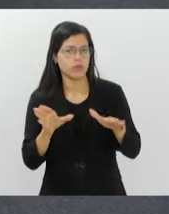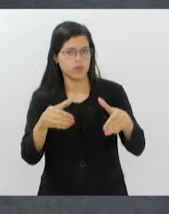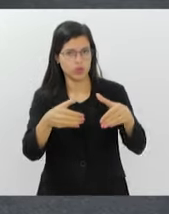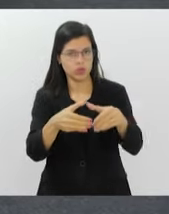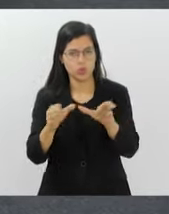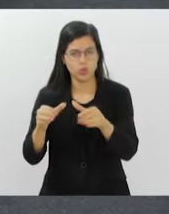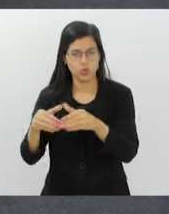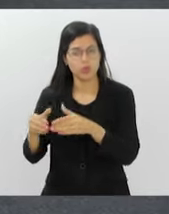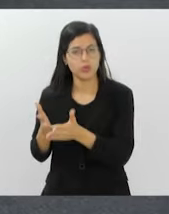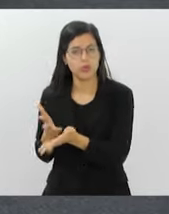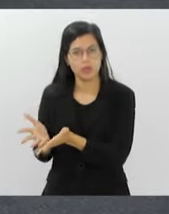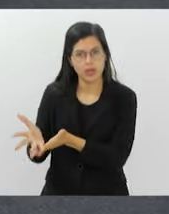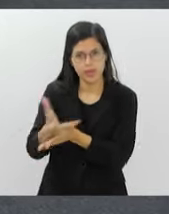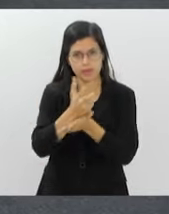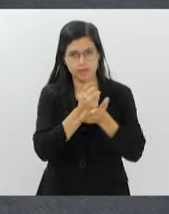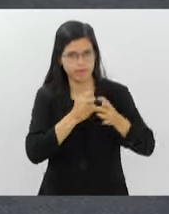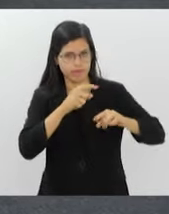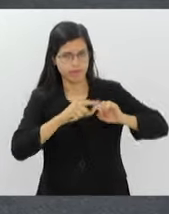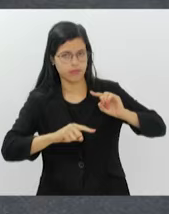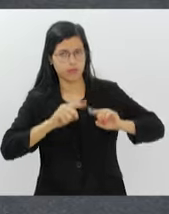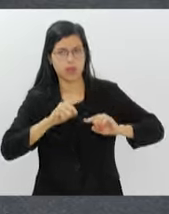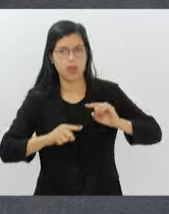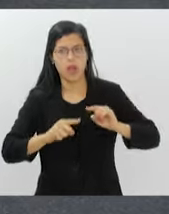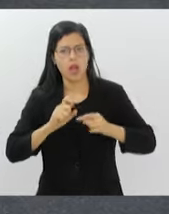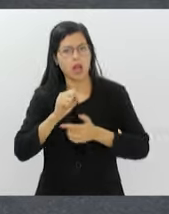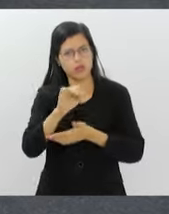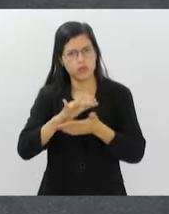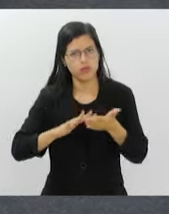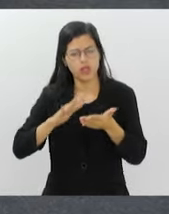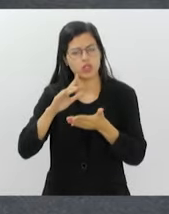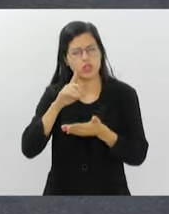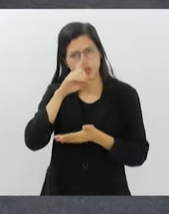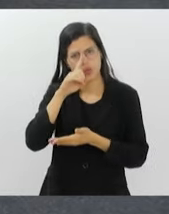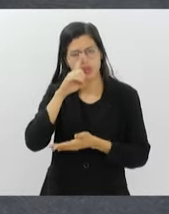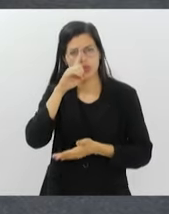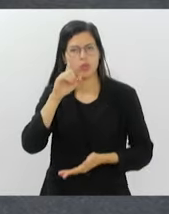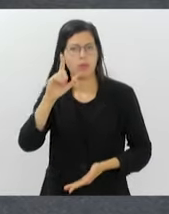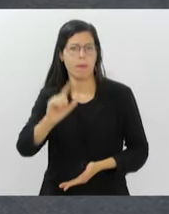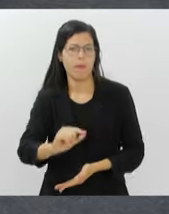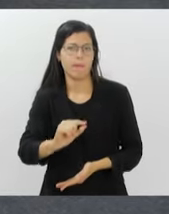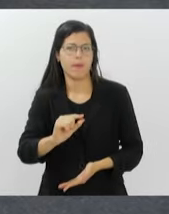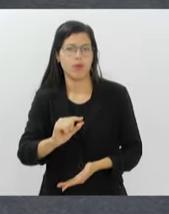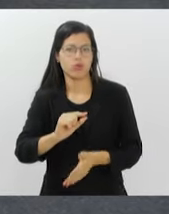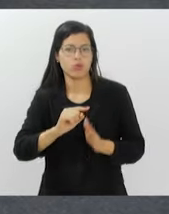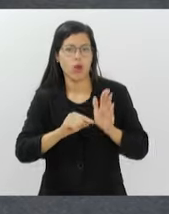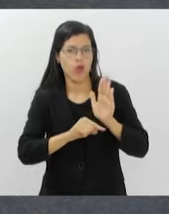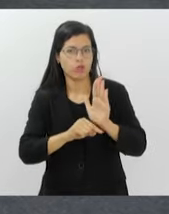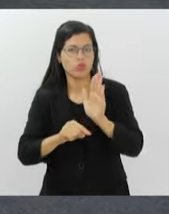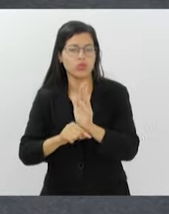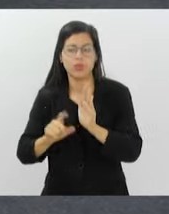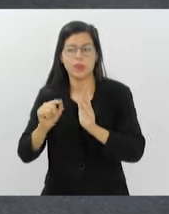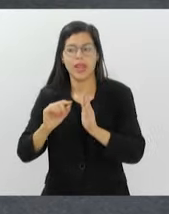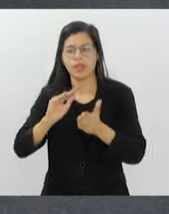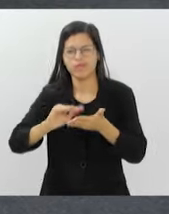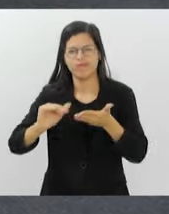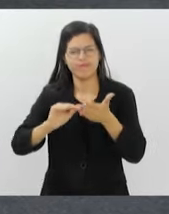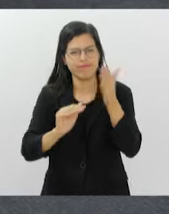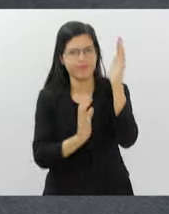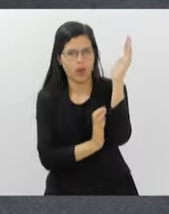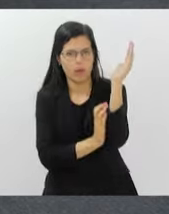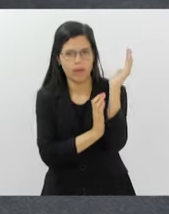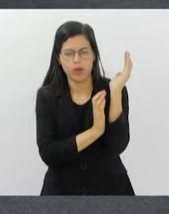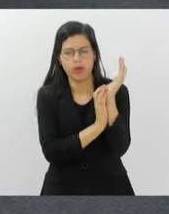como atividade de baixo risco portanto se beneficiando da desburocratização da